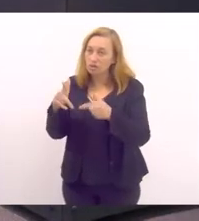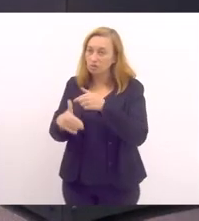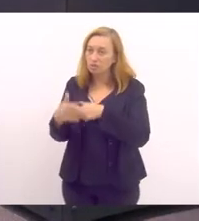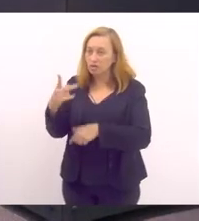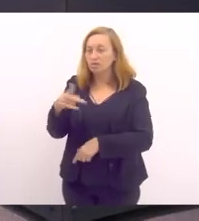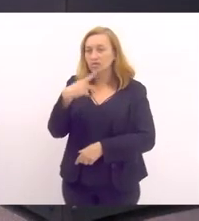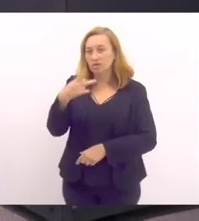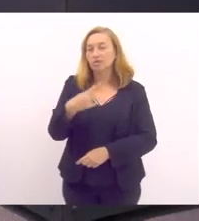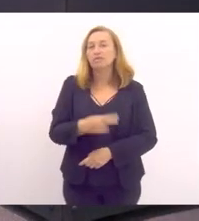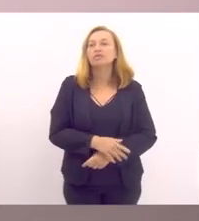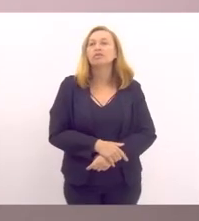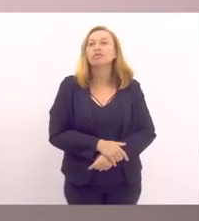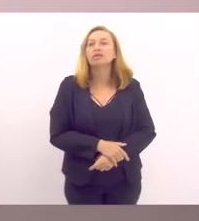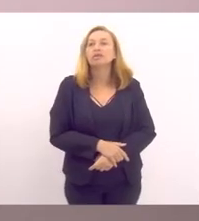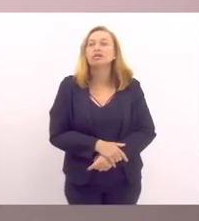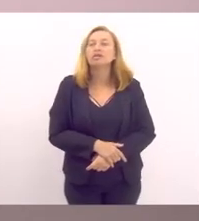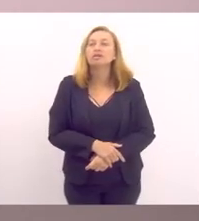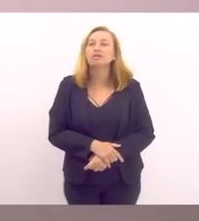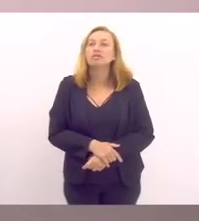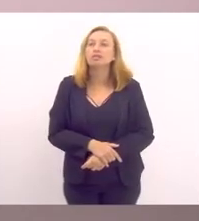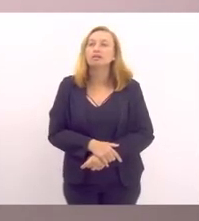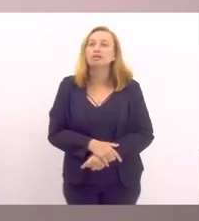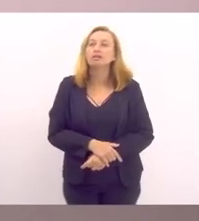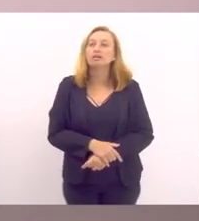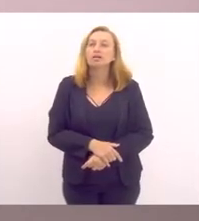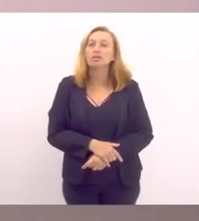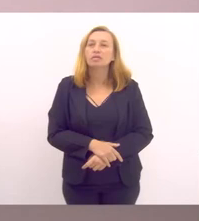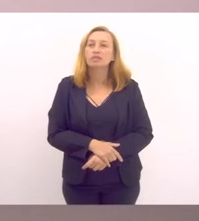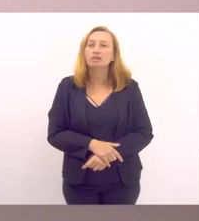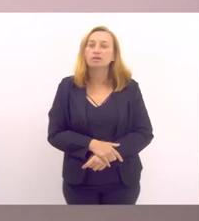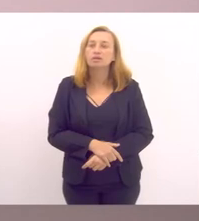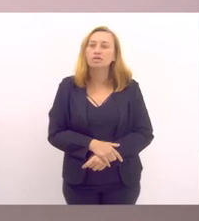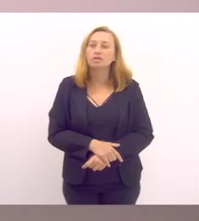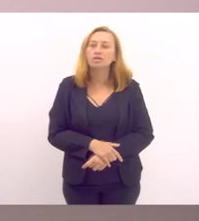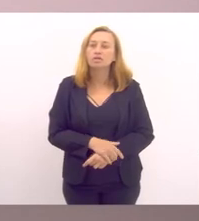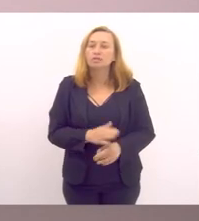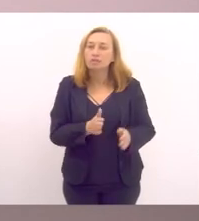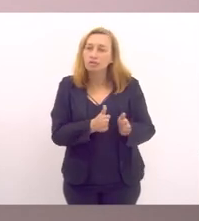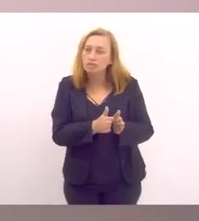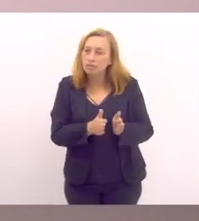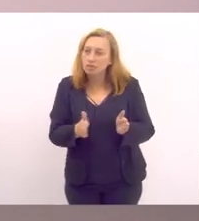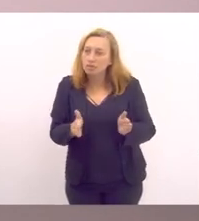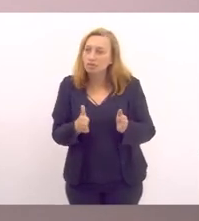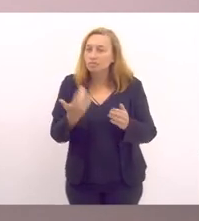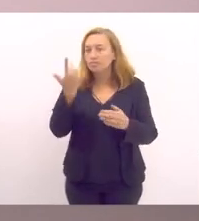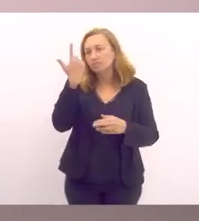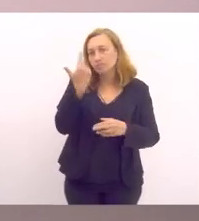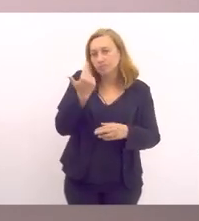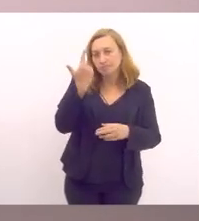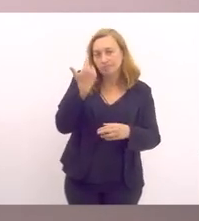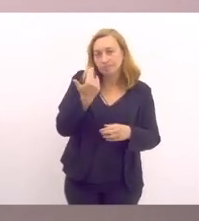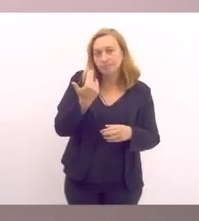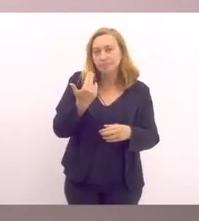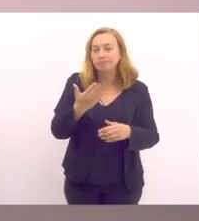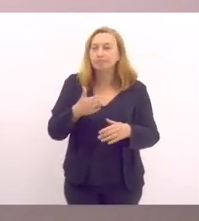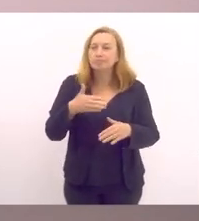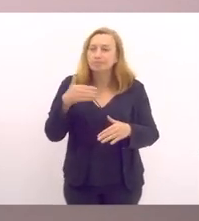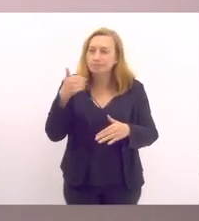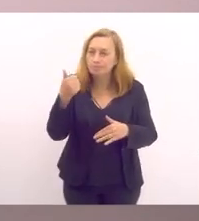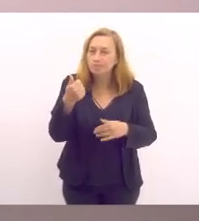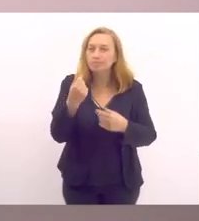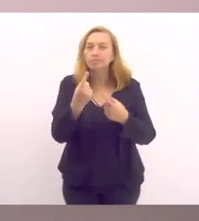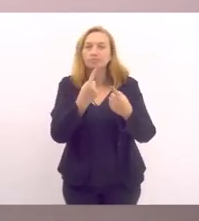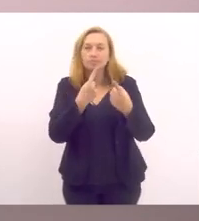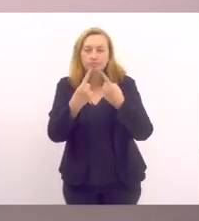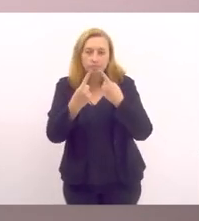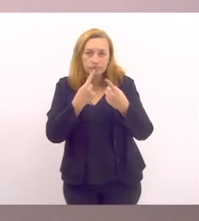senhor. Não, gente, eu acho que está dentro do processo natural do amadurecimento, do diálogo,